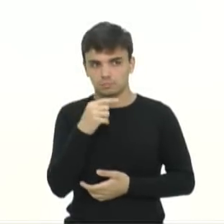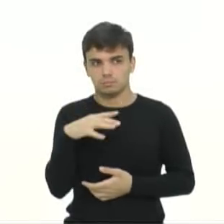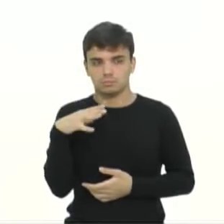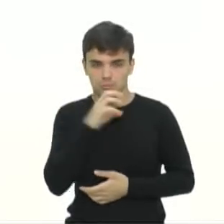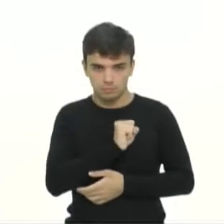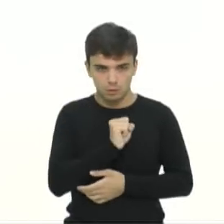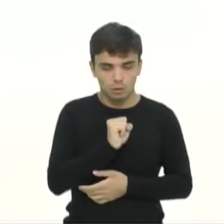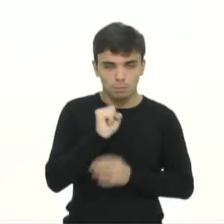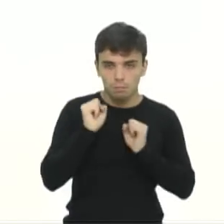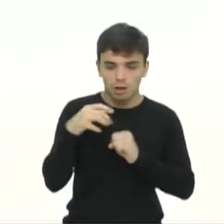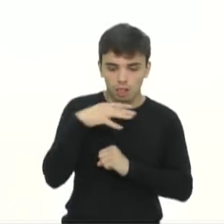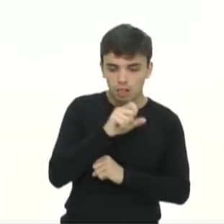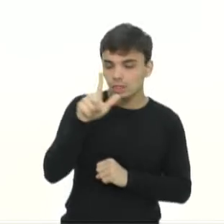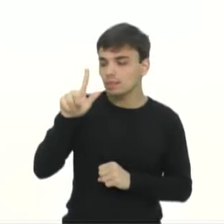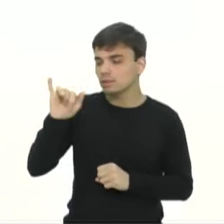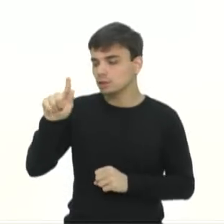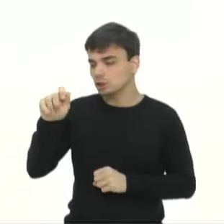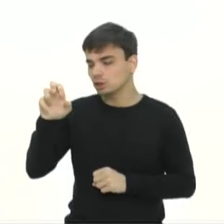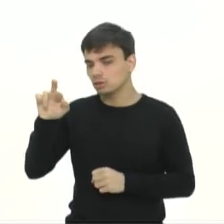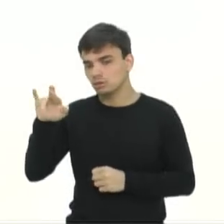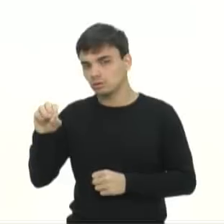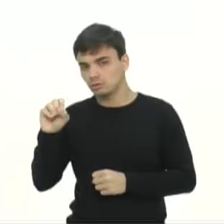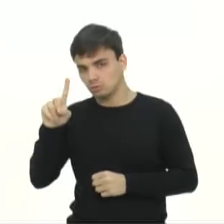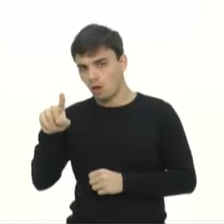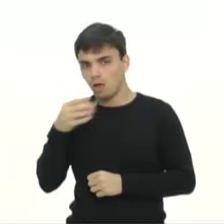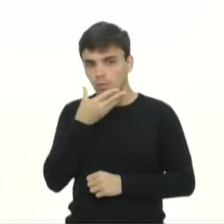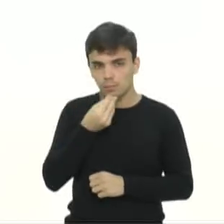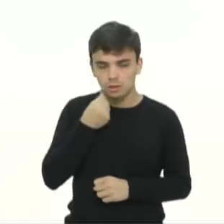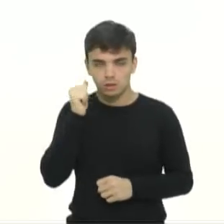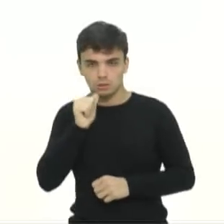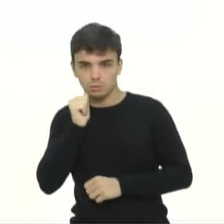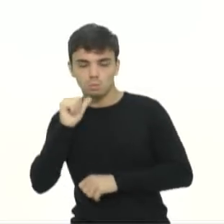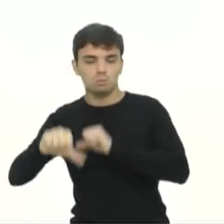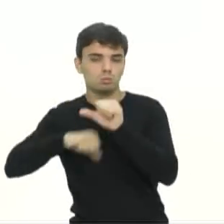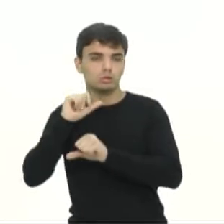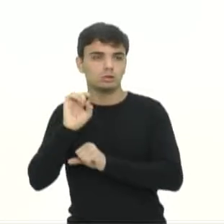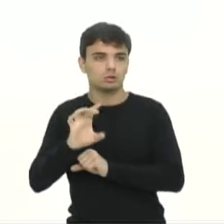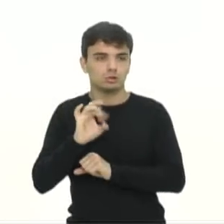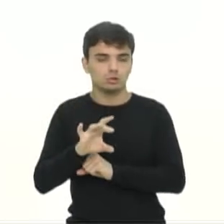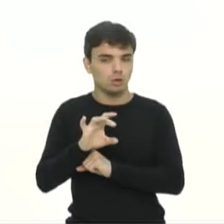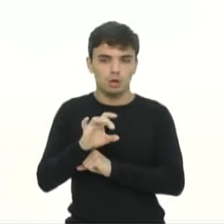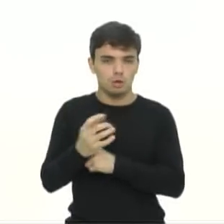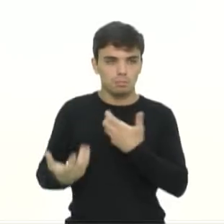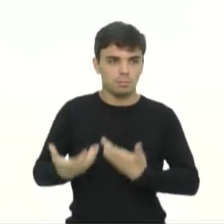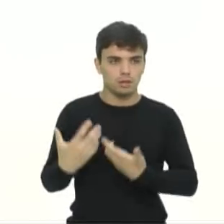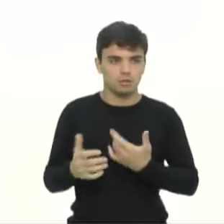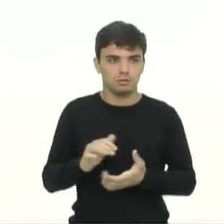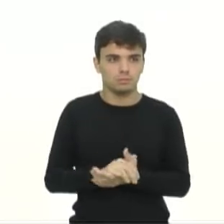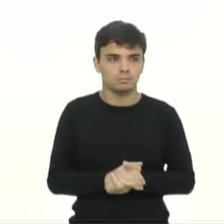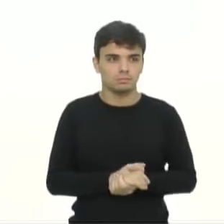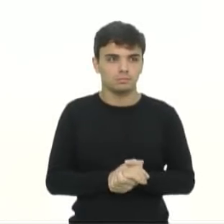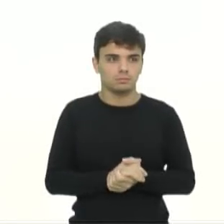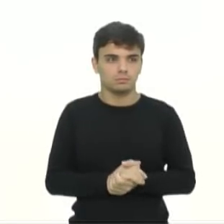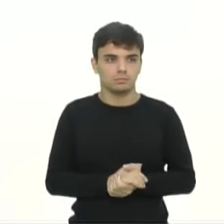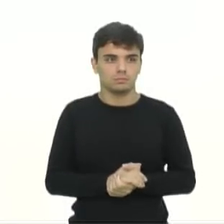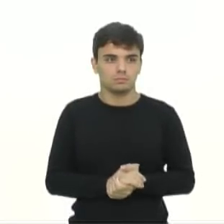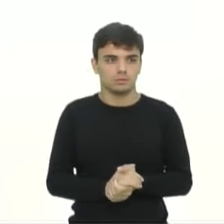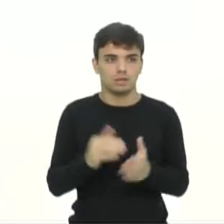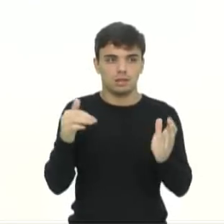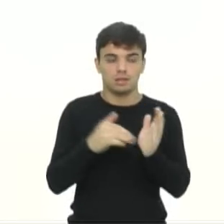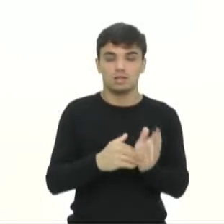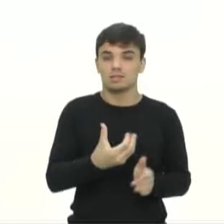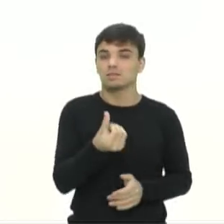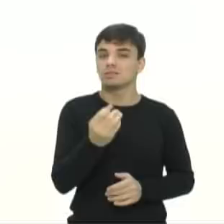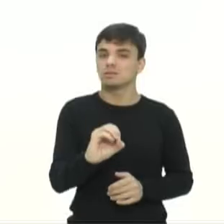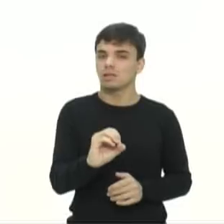masculino quanto para o feminino. Só o que muda é o peso de cada um deles, né? Então, no ligeiro, No masculino são até 60